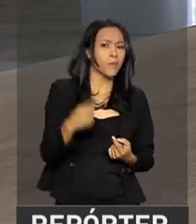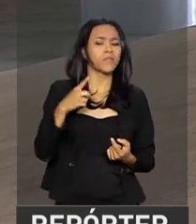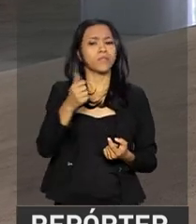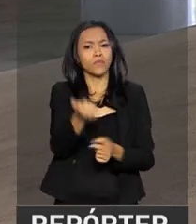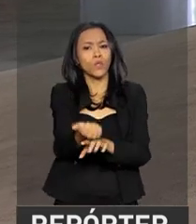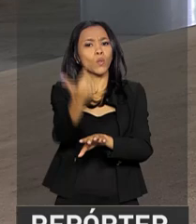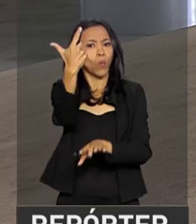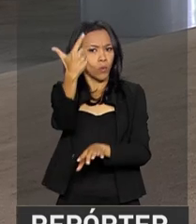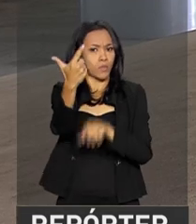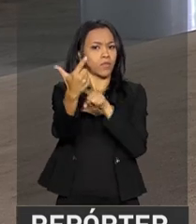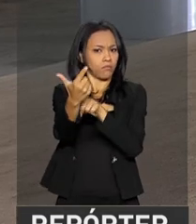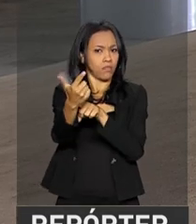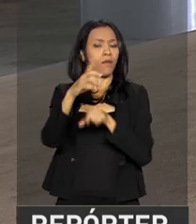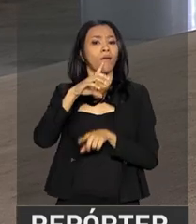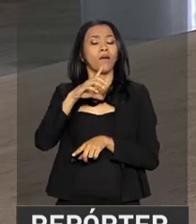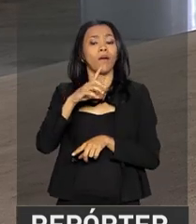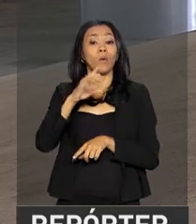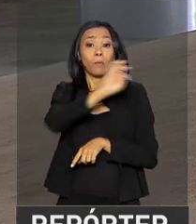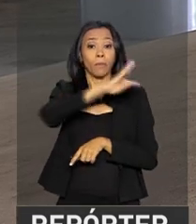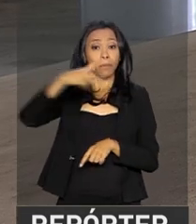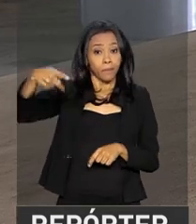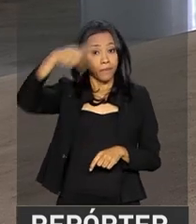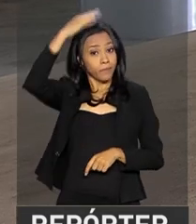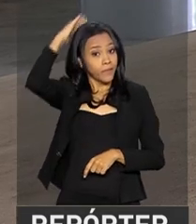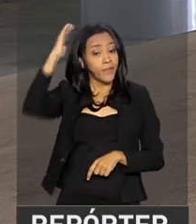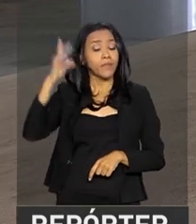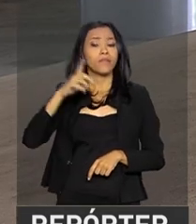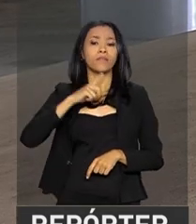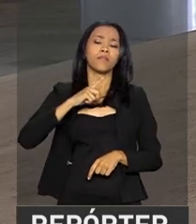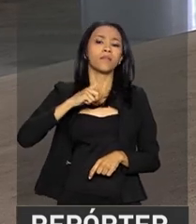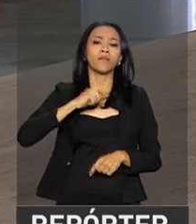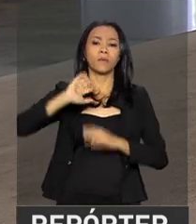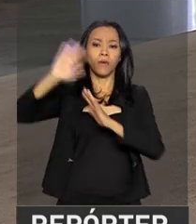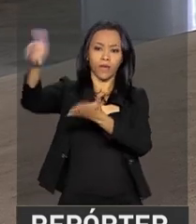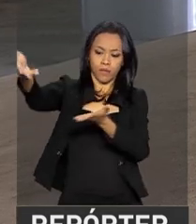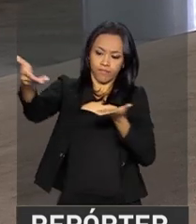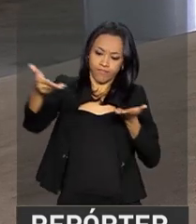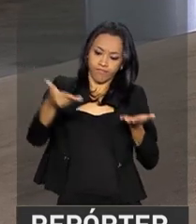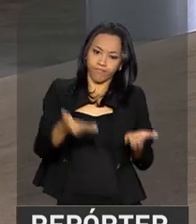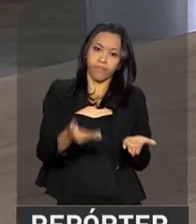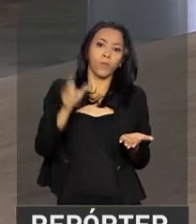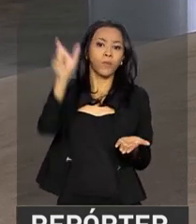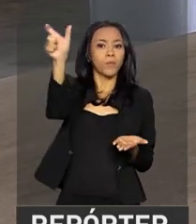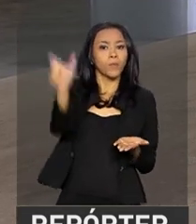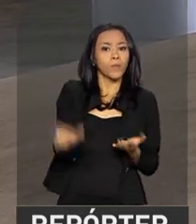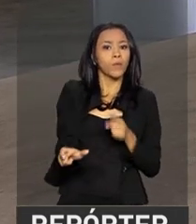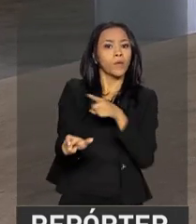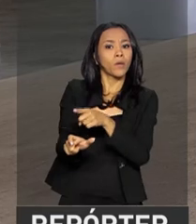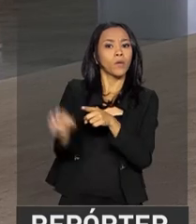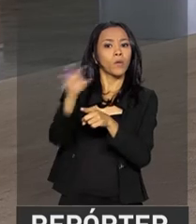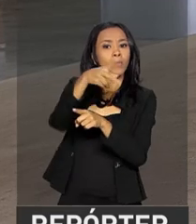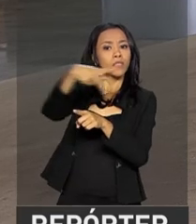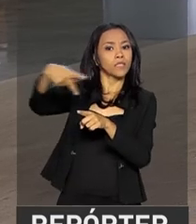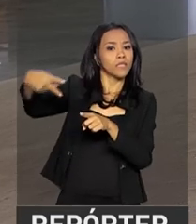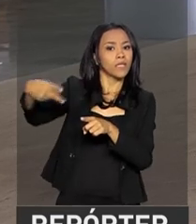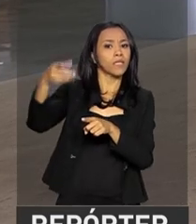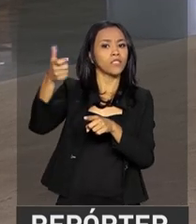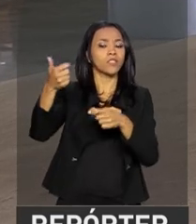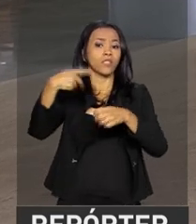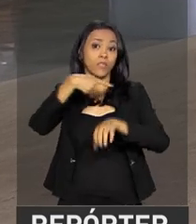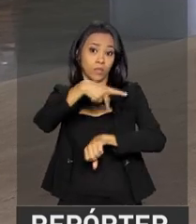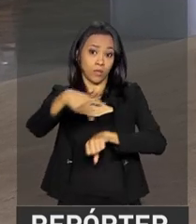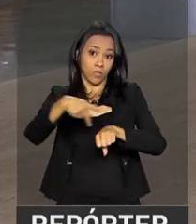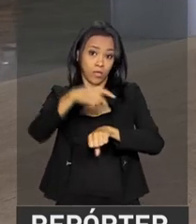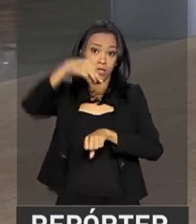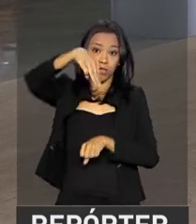meio dia o presidente michel temer faz a recepção oficial do presidente da república da macedônia o jorge e